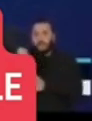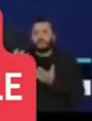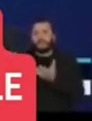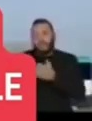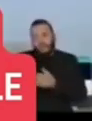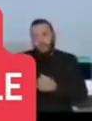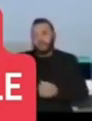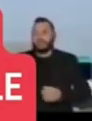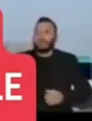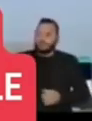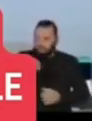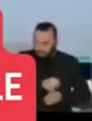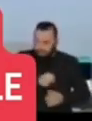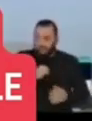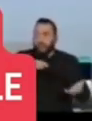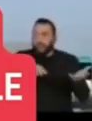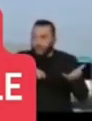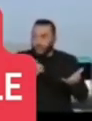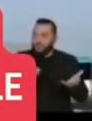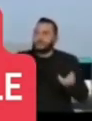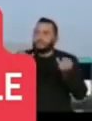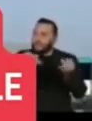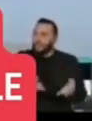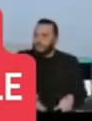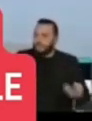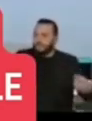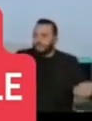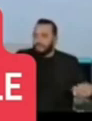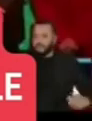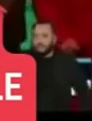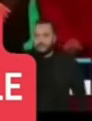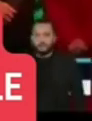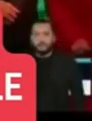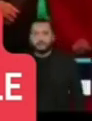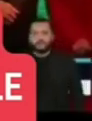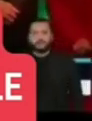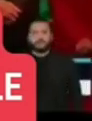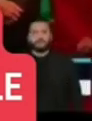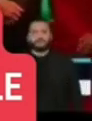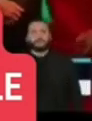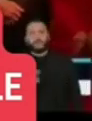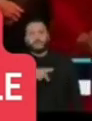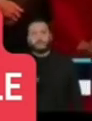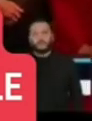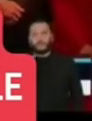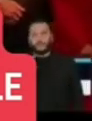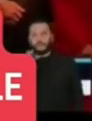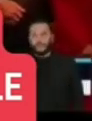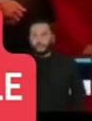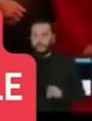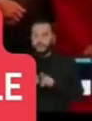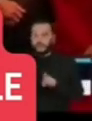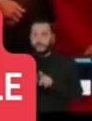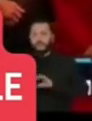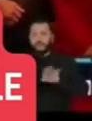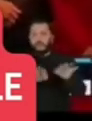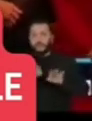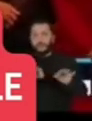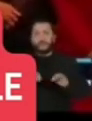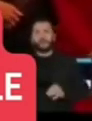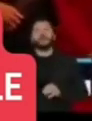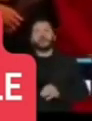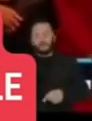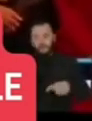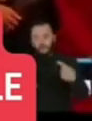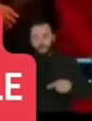seja convocado pelo Congresso Nacional para dar explicações. A presidente do PT e coordenadora política do governo